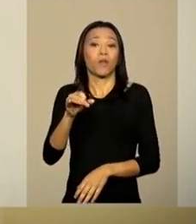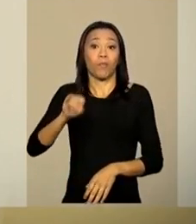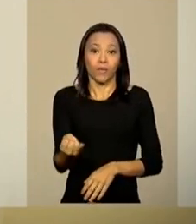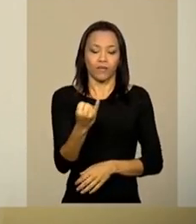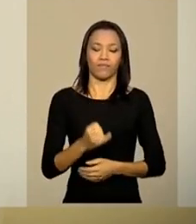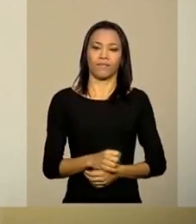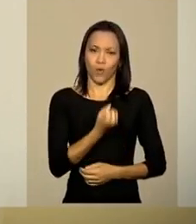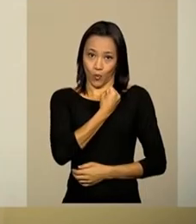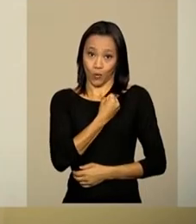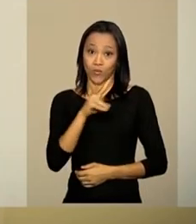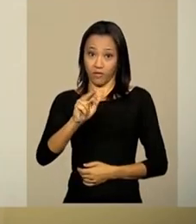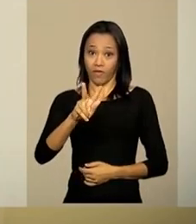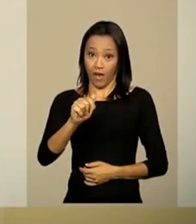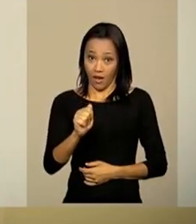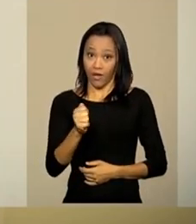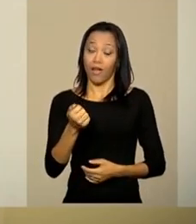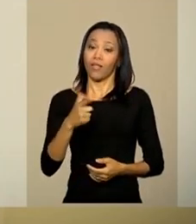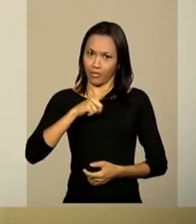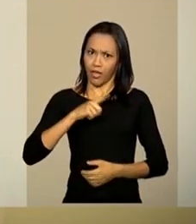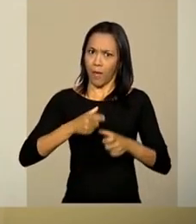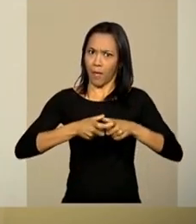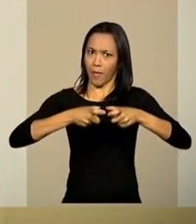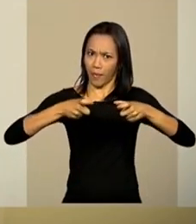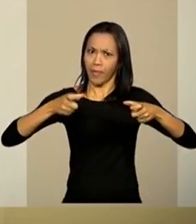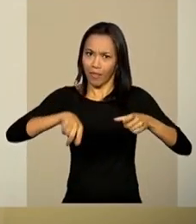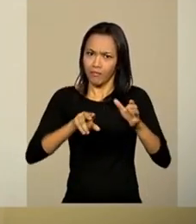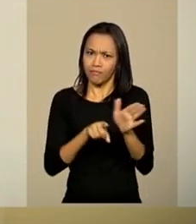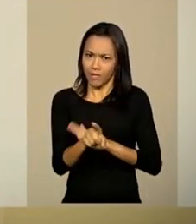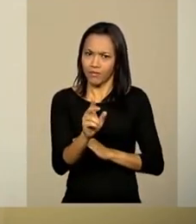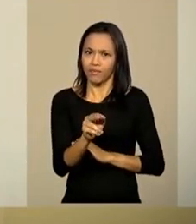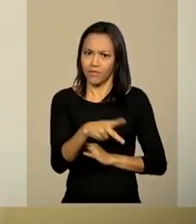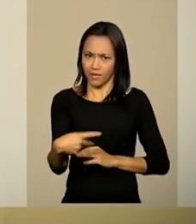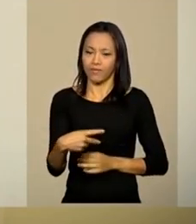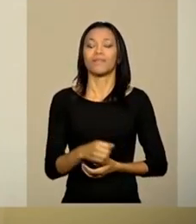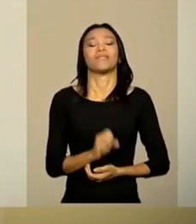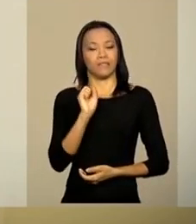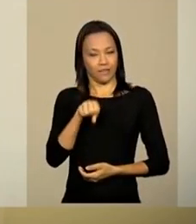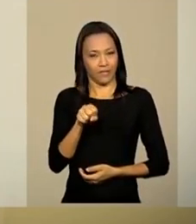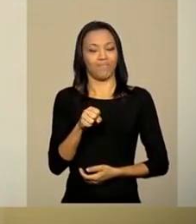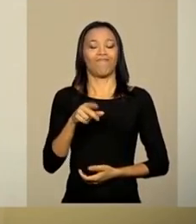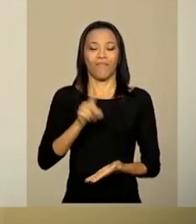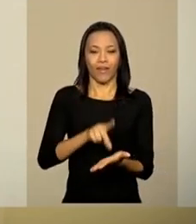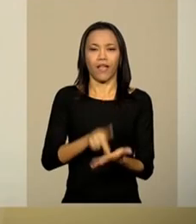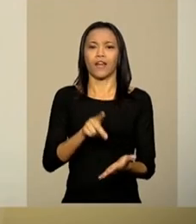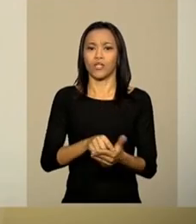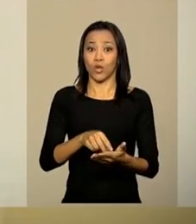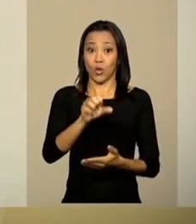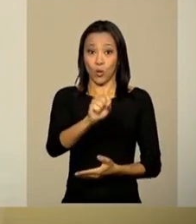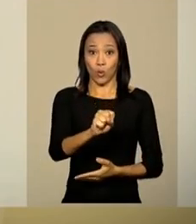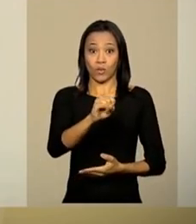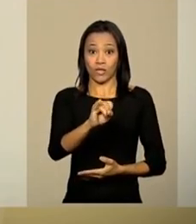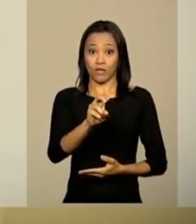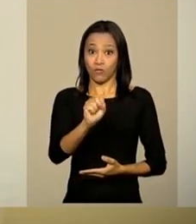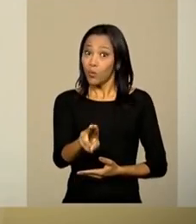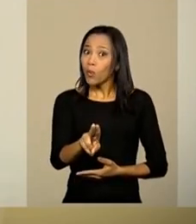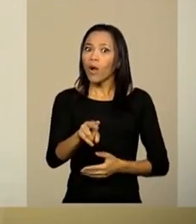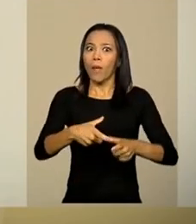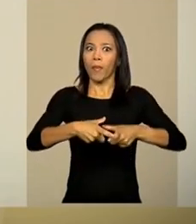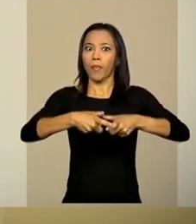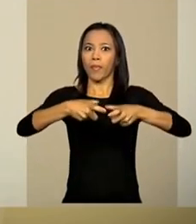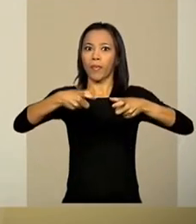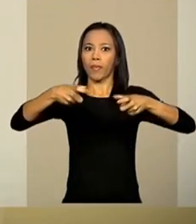número de vagas oferecidas pelo CISU tem aumentado, né, presidenta? É verdade, Max. O CISU não para de crescer e de ampliar